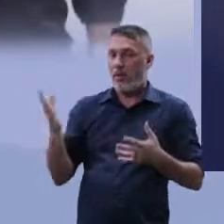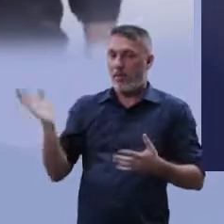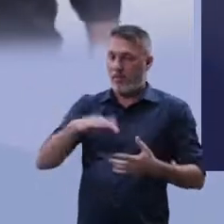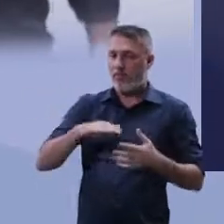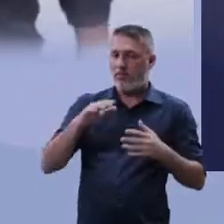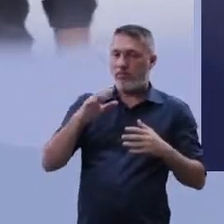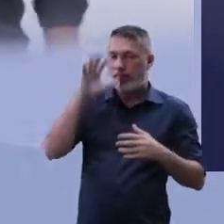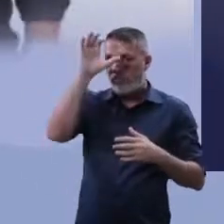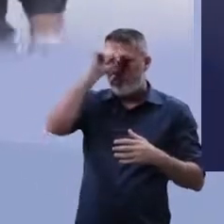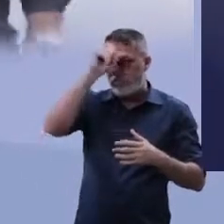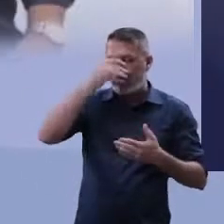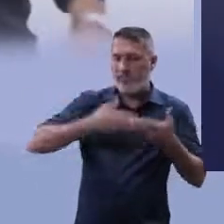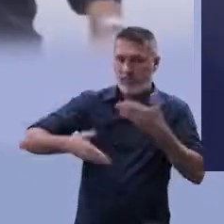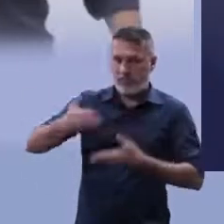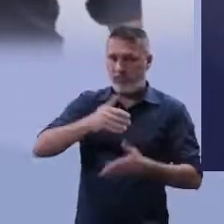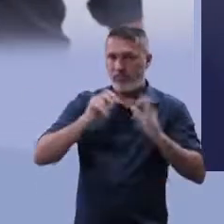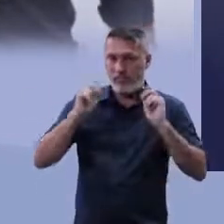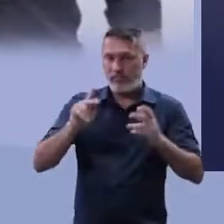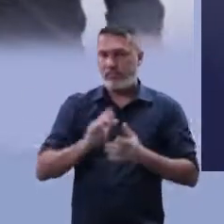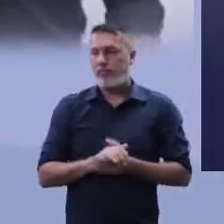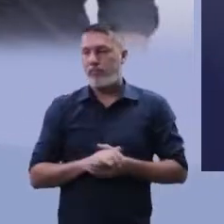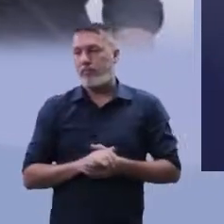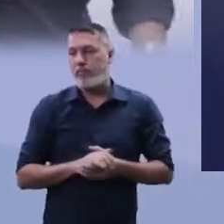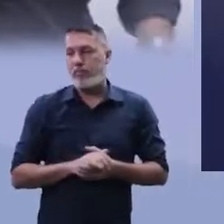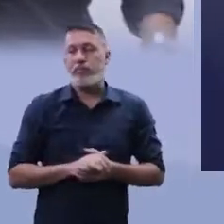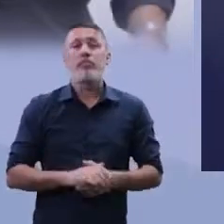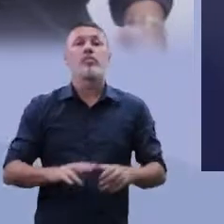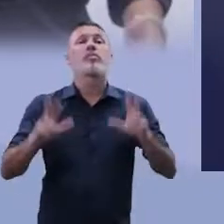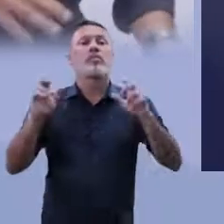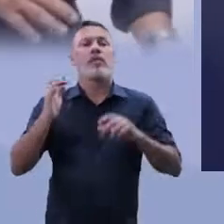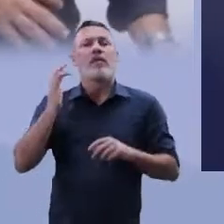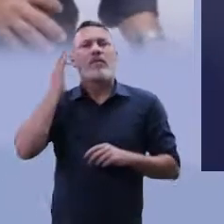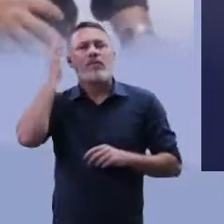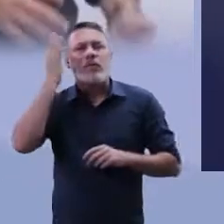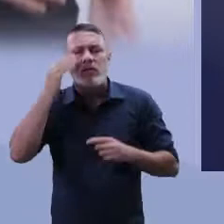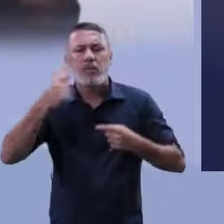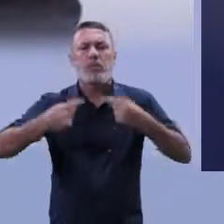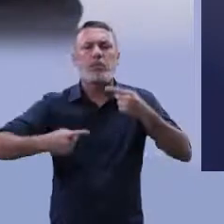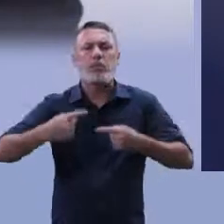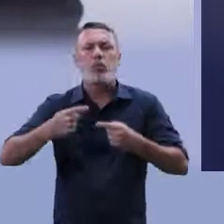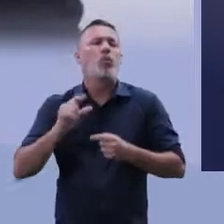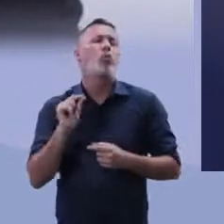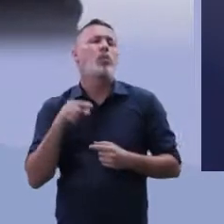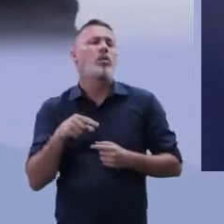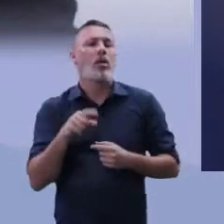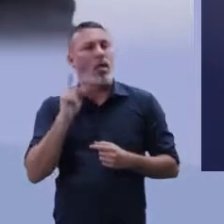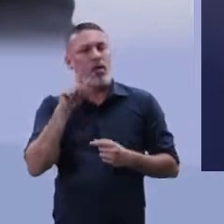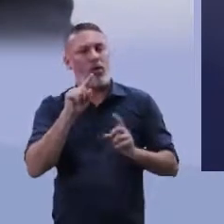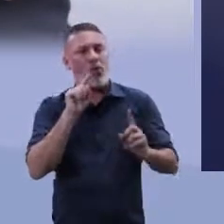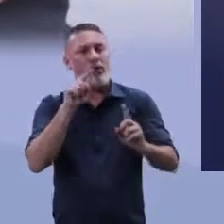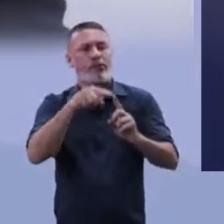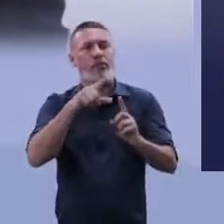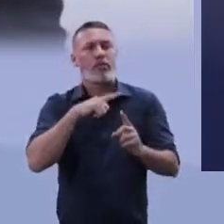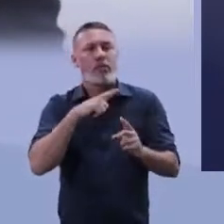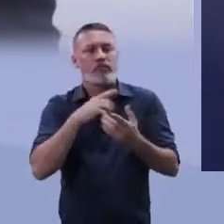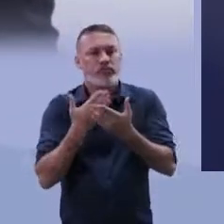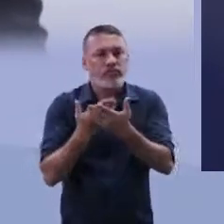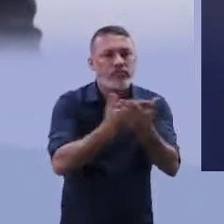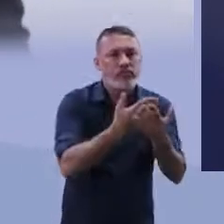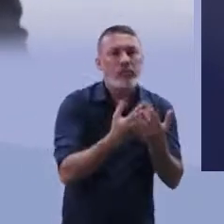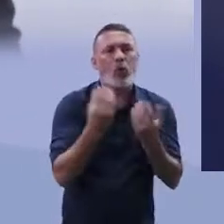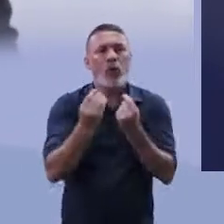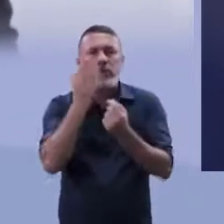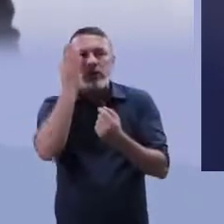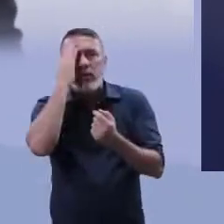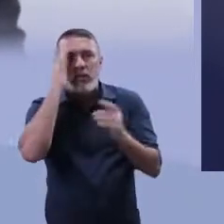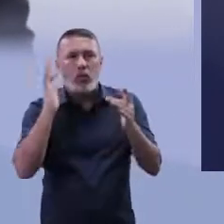embora comigo, me acompanha aí. Então, filosofia política é uma vertente da filosofia cujo objetivo é estudar as questões a respeito